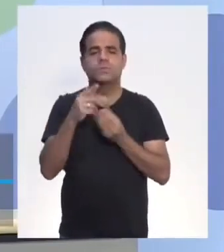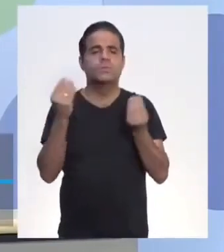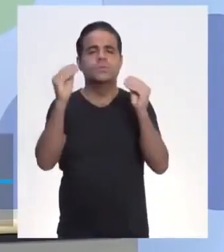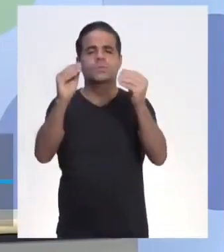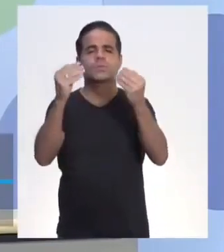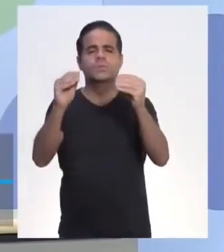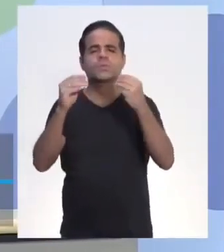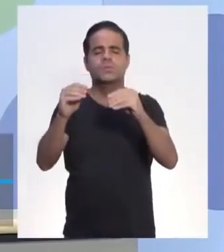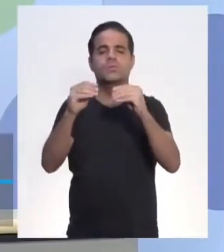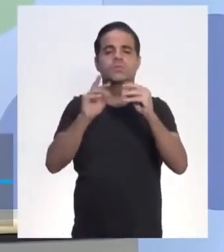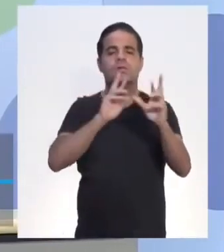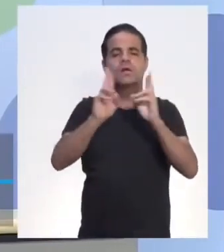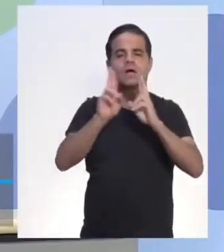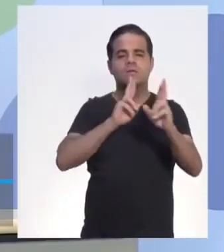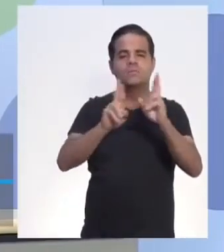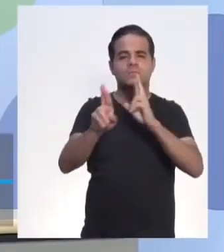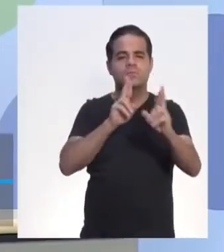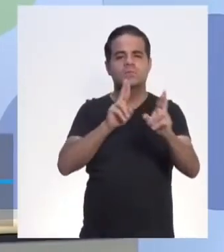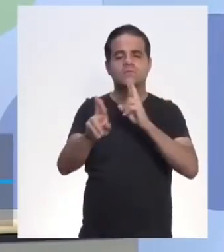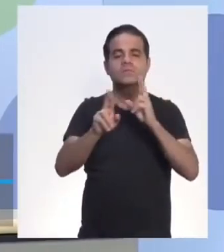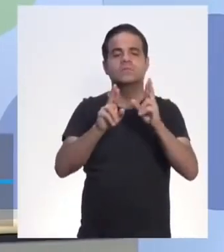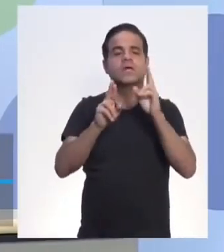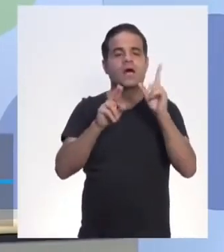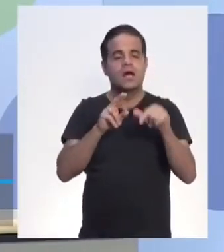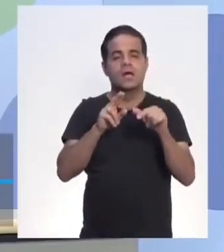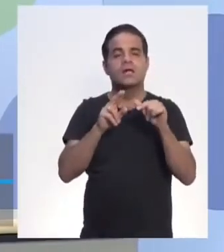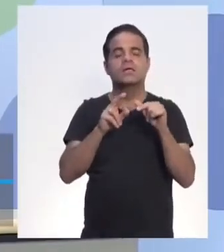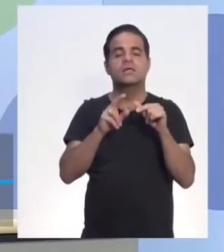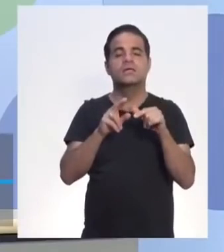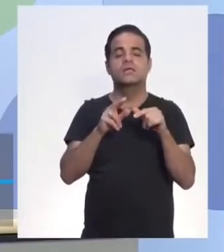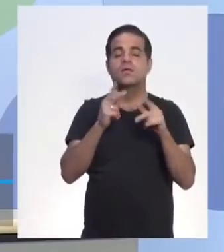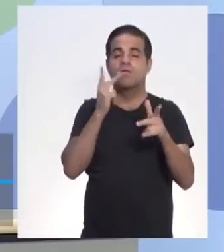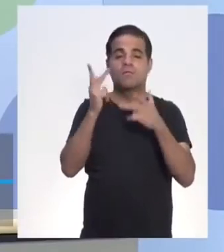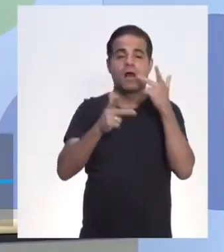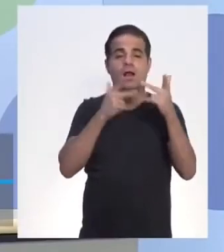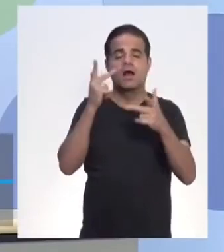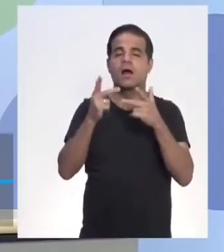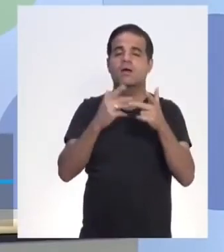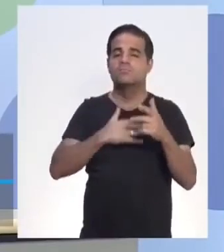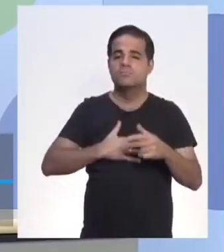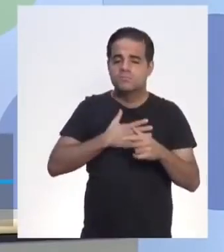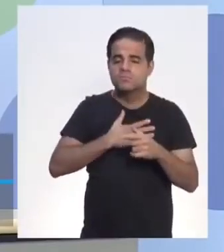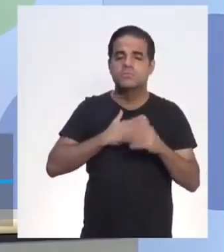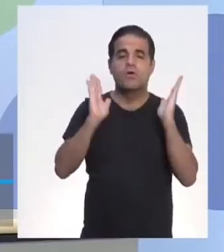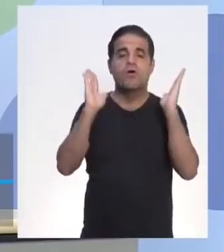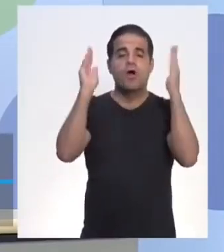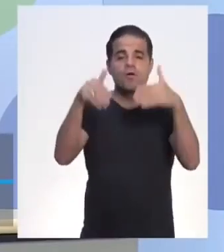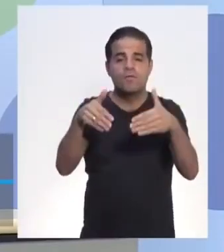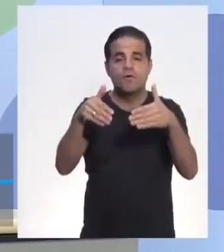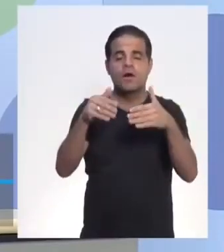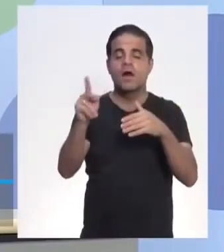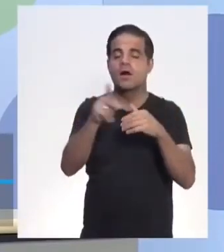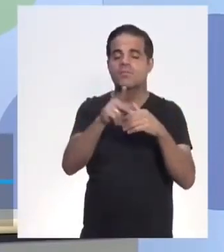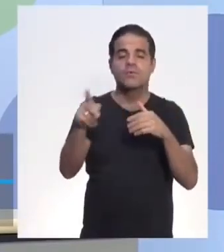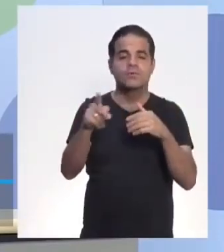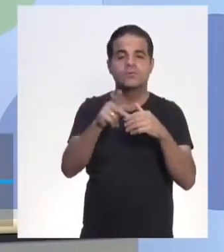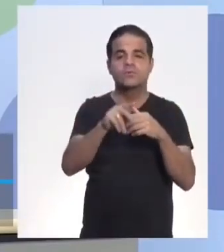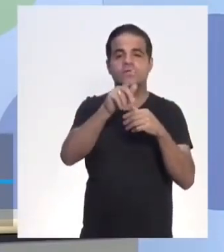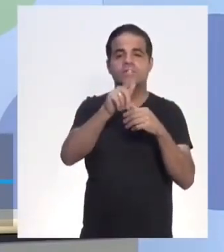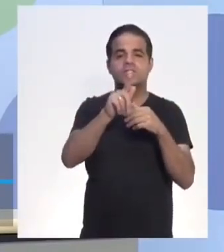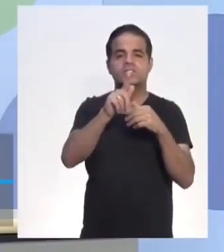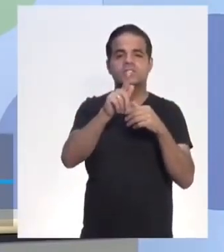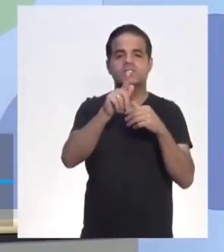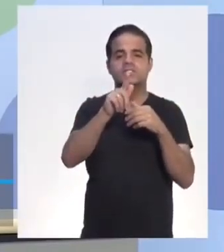aqui colocando a resposta né é disseram um seguinte eu gostaria de focar a professora